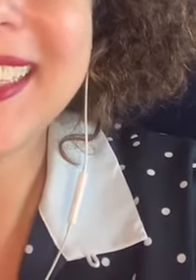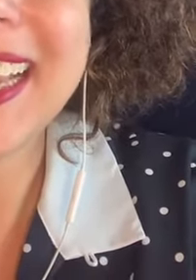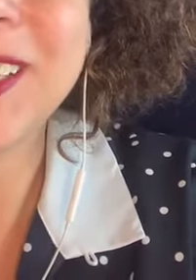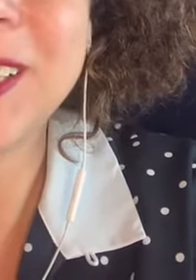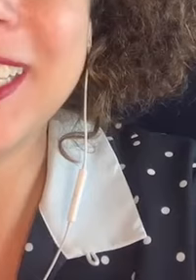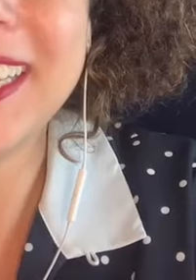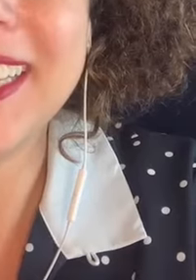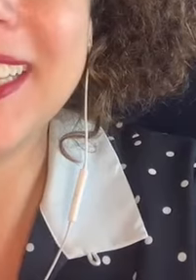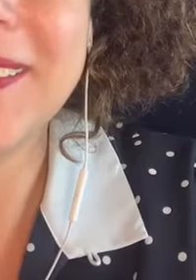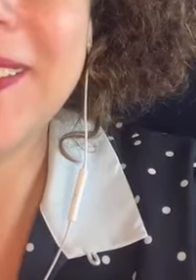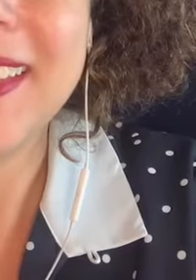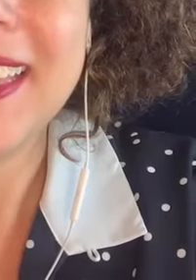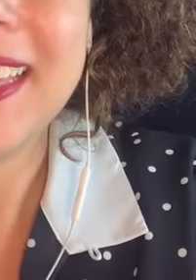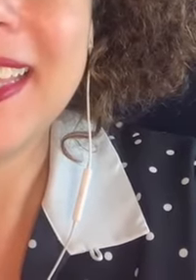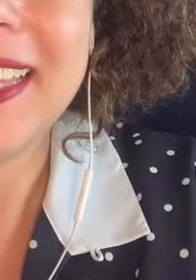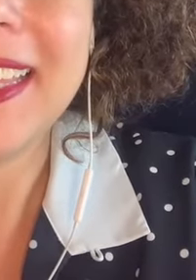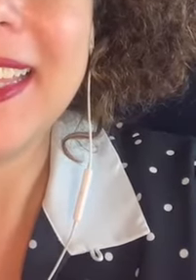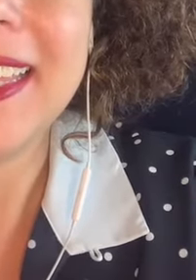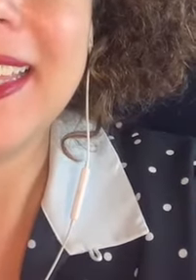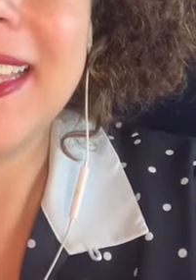de usar essa setinha aí